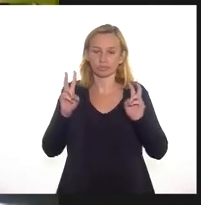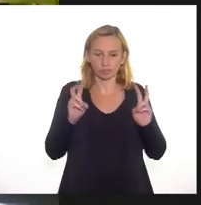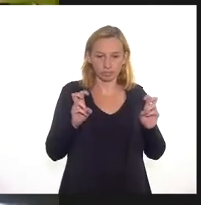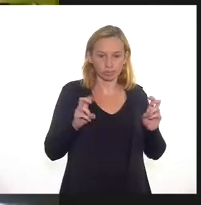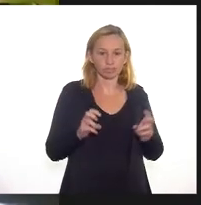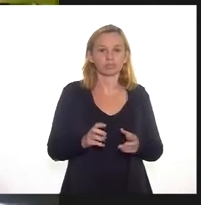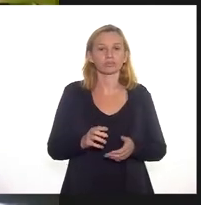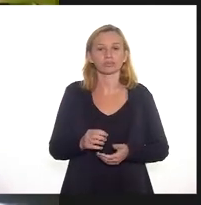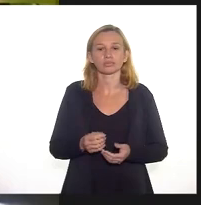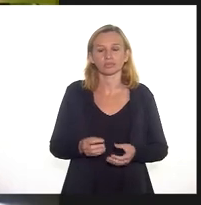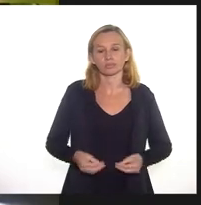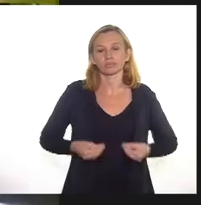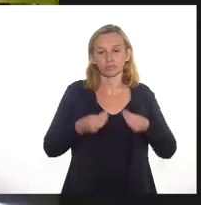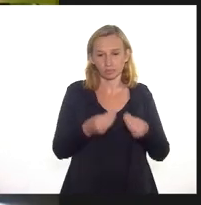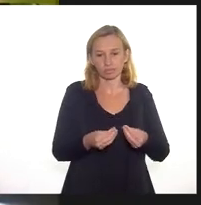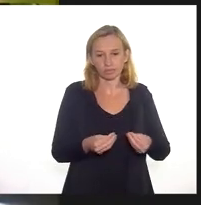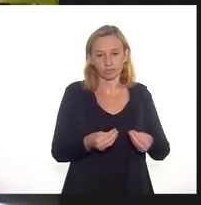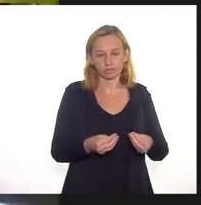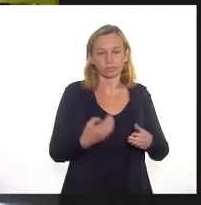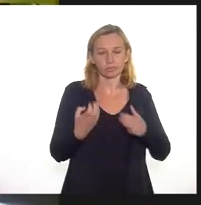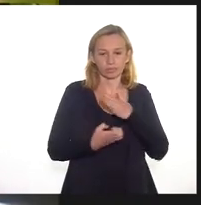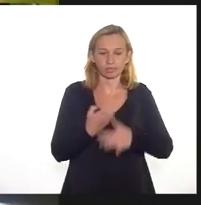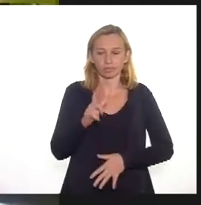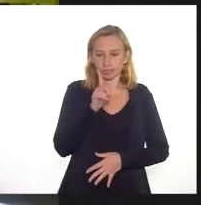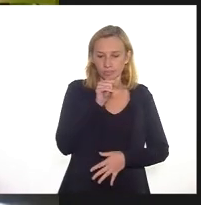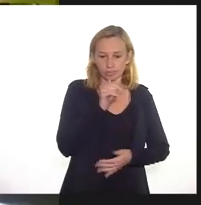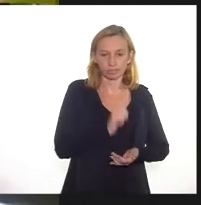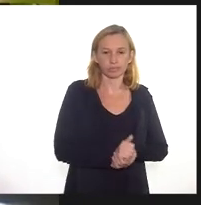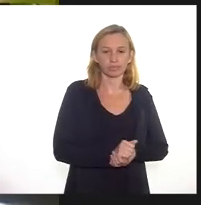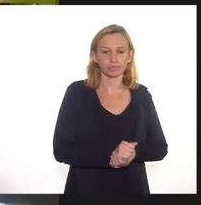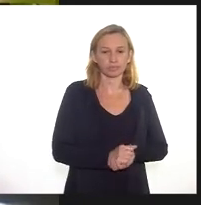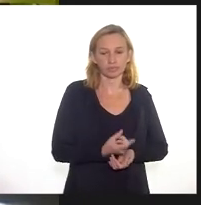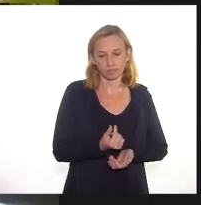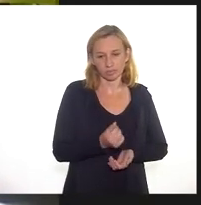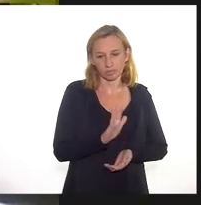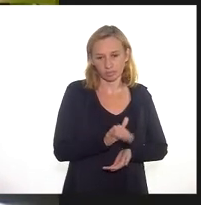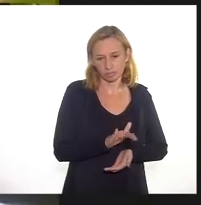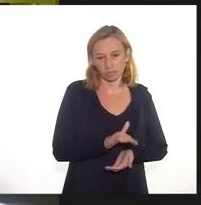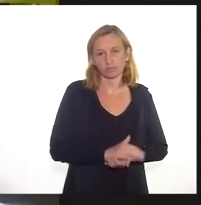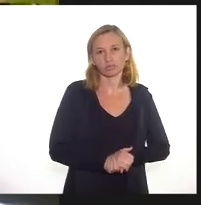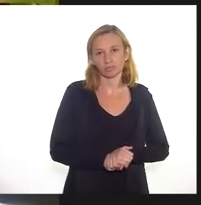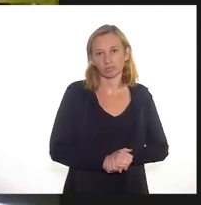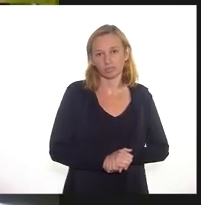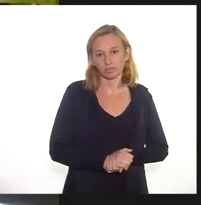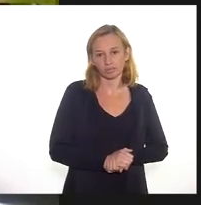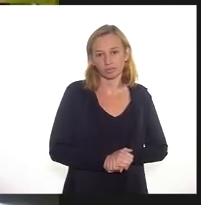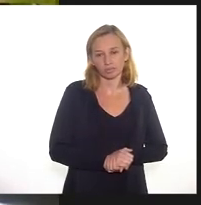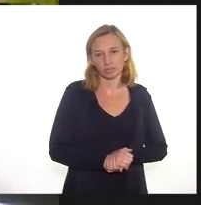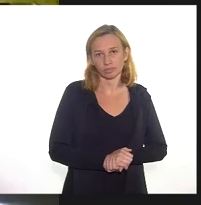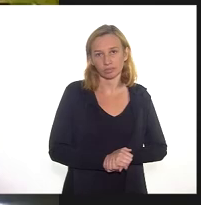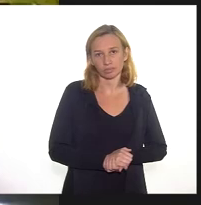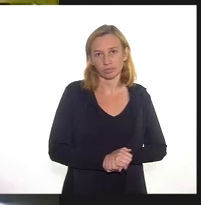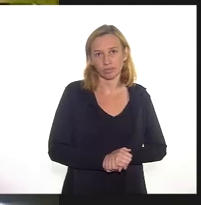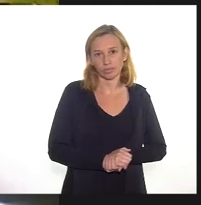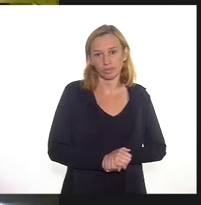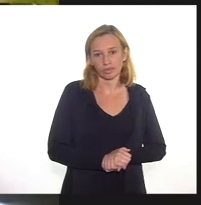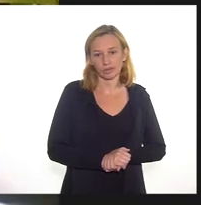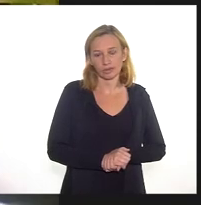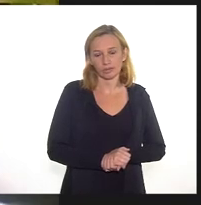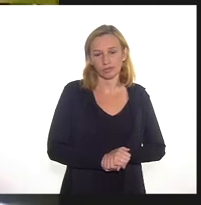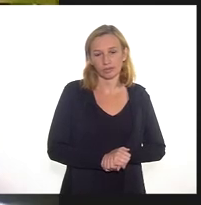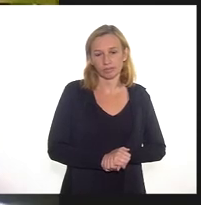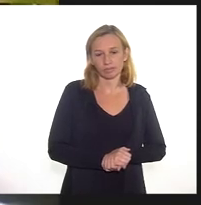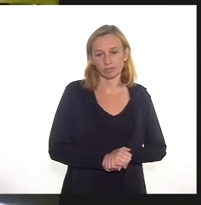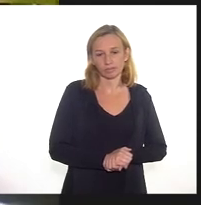de entrega da soberania do Estado do Rio de Janeiro a preço de banana para ousar aí com a